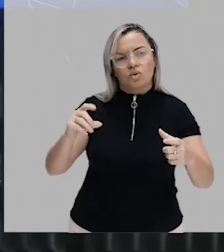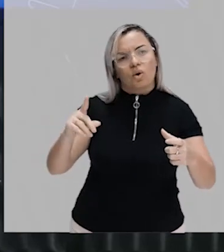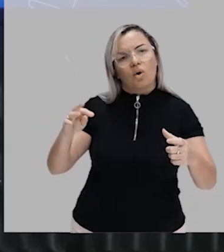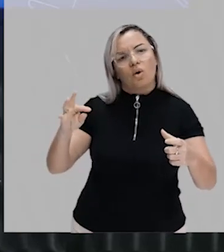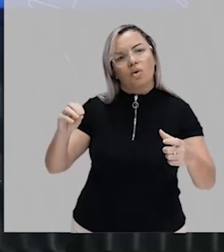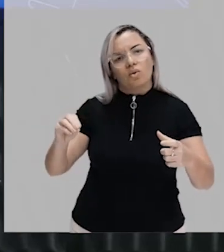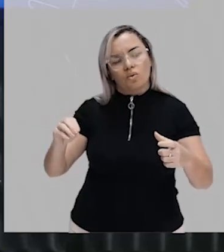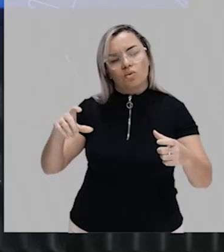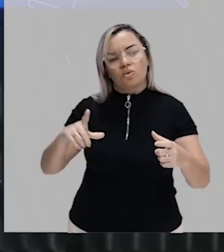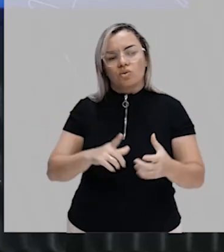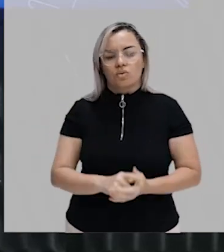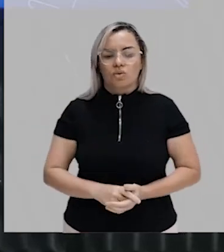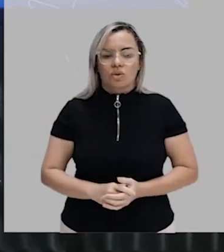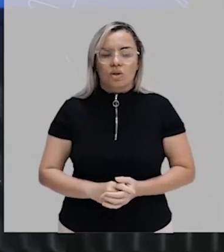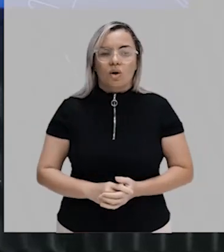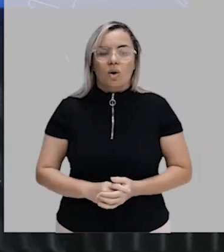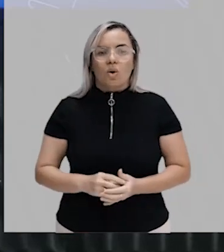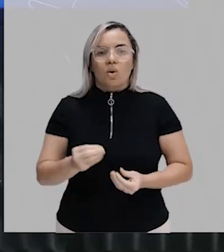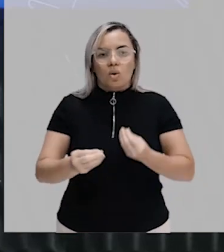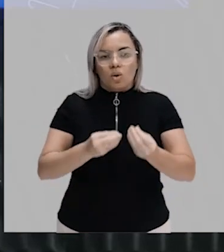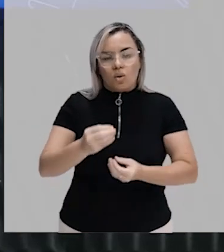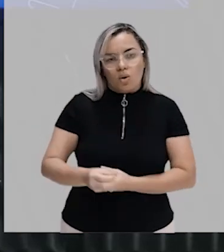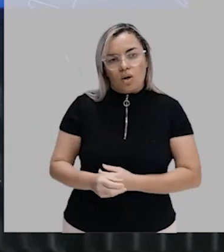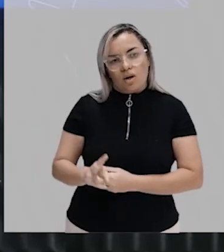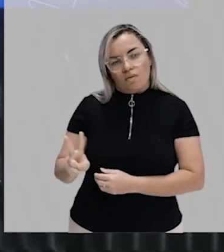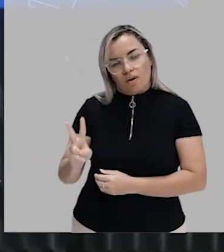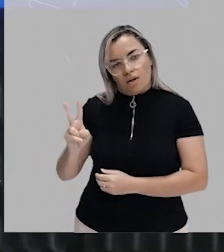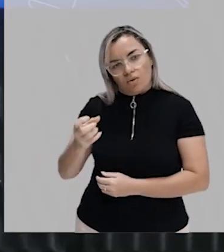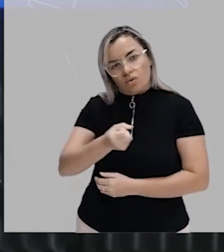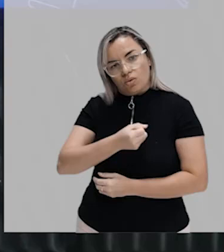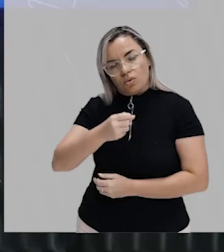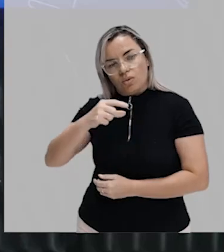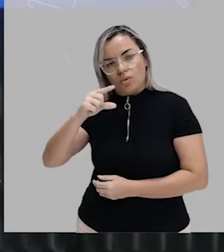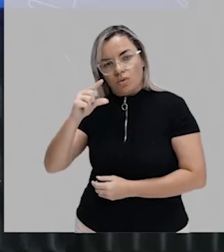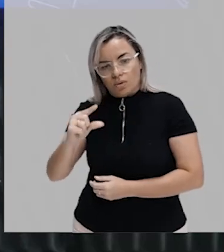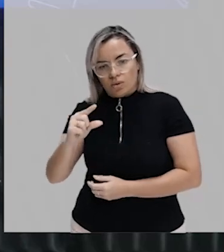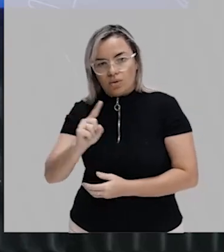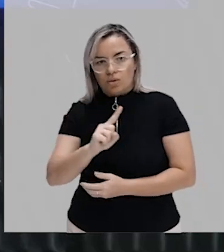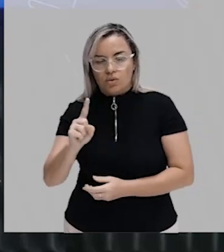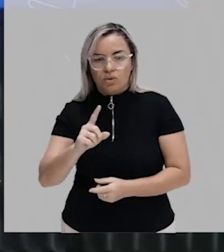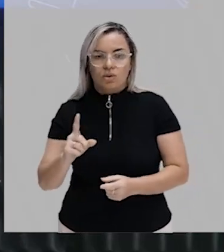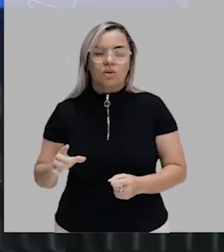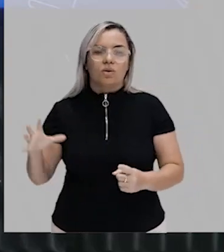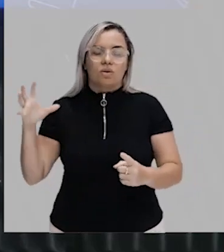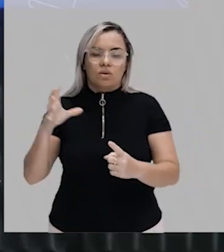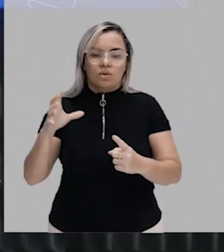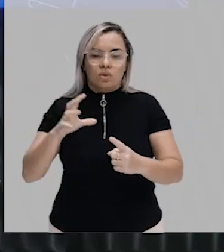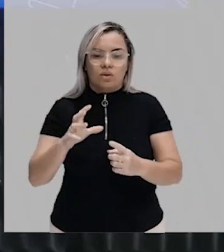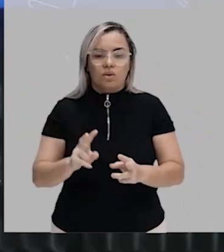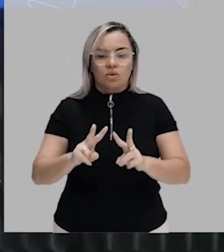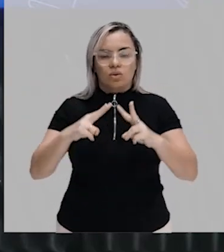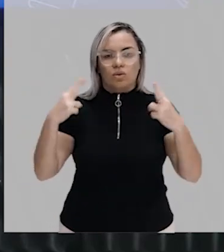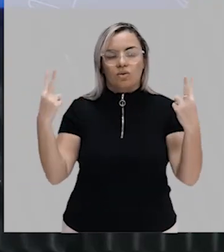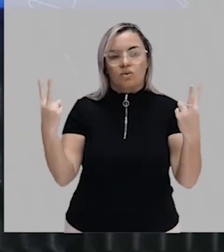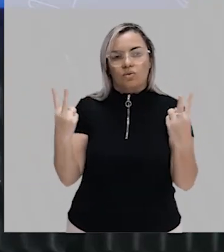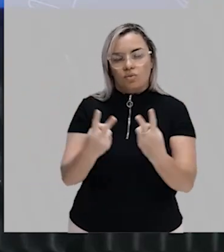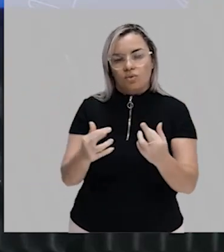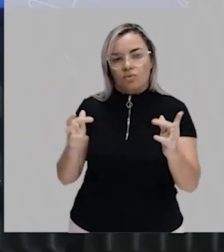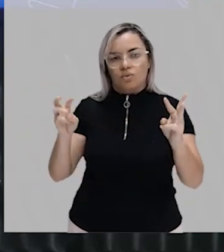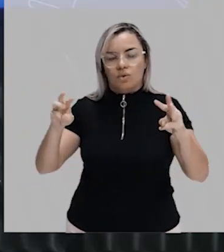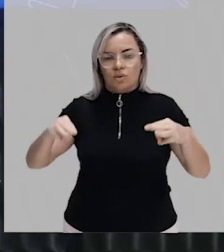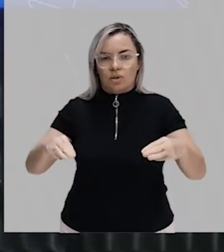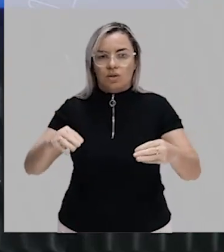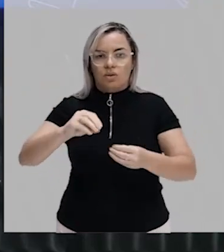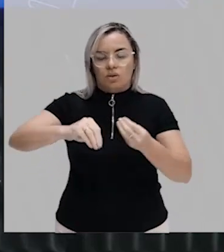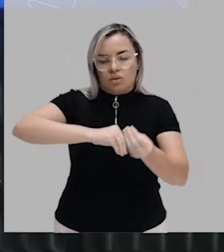como vão ser massas pequenas, valores pequenos, isso não vai influenciar no volume final da solução.